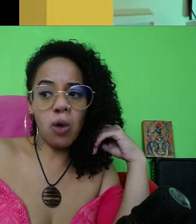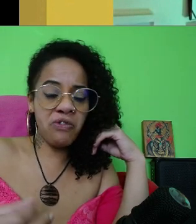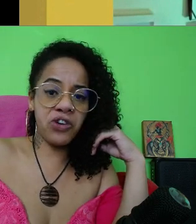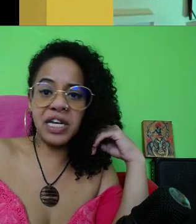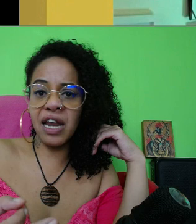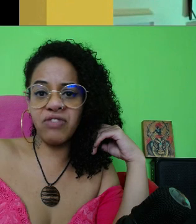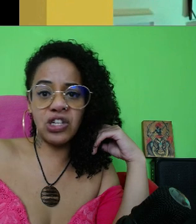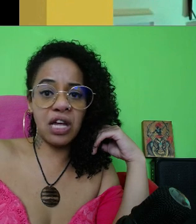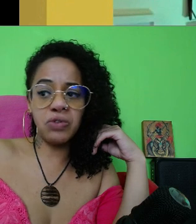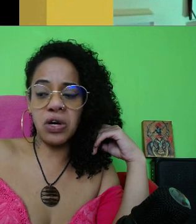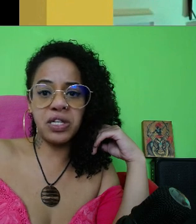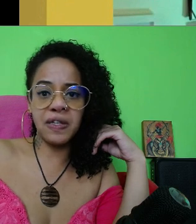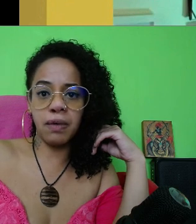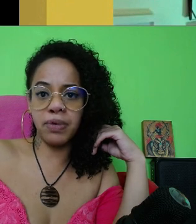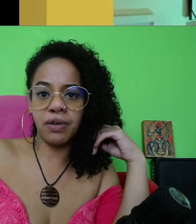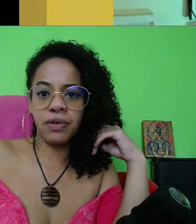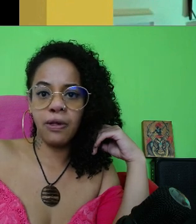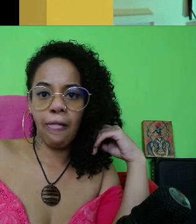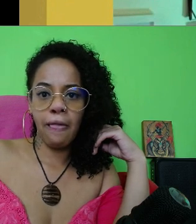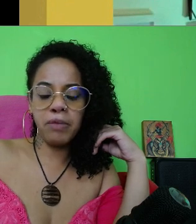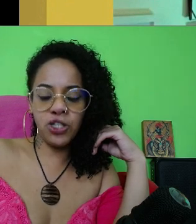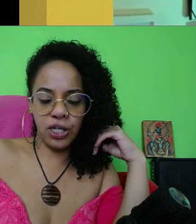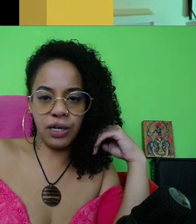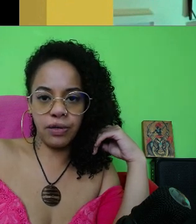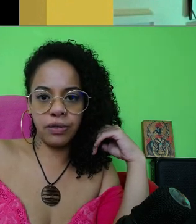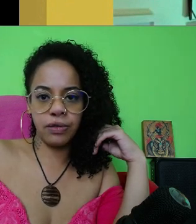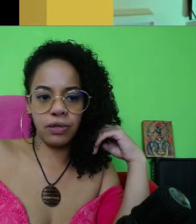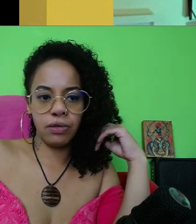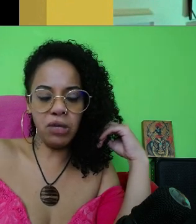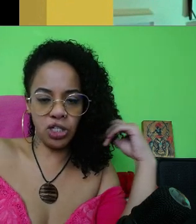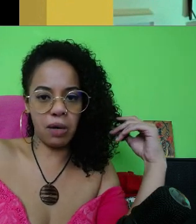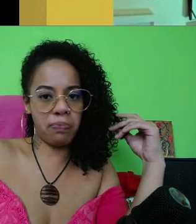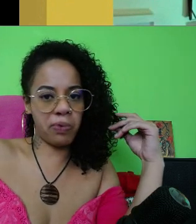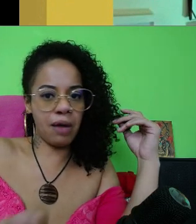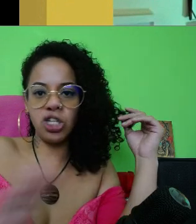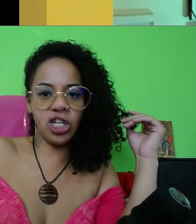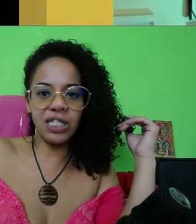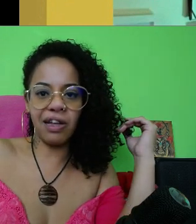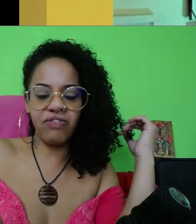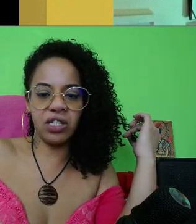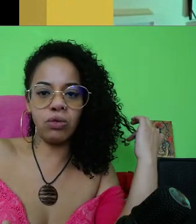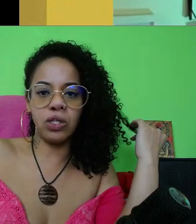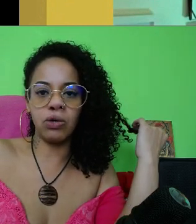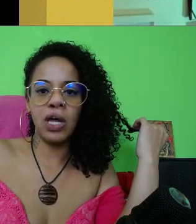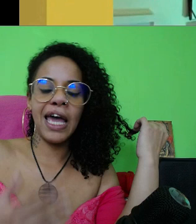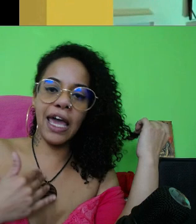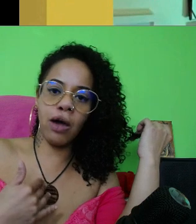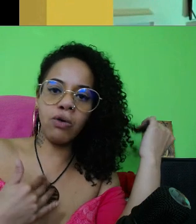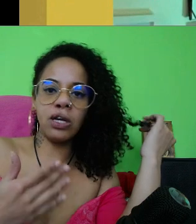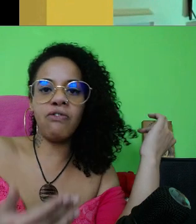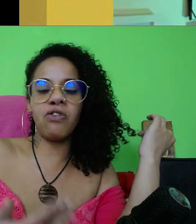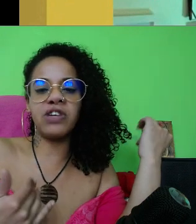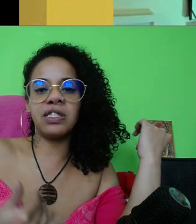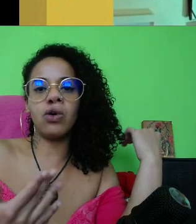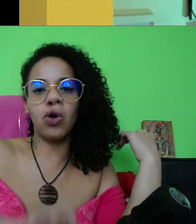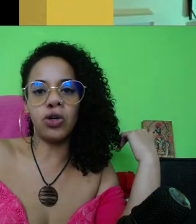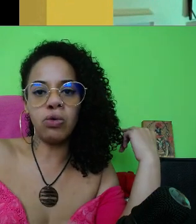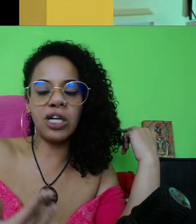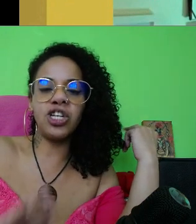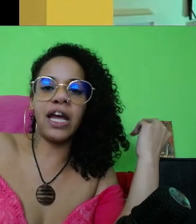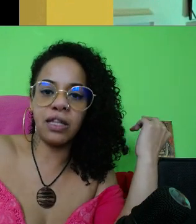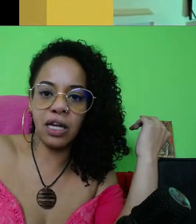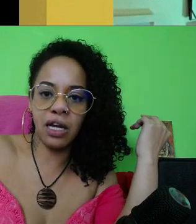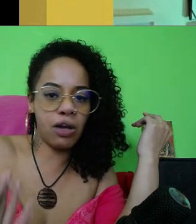Como foi na lava jato agora e sempre me diga me diga porque a mídia já está fazendo isso eu que não vou fazer